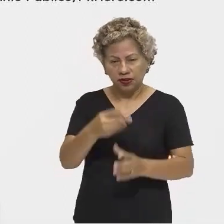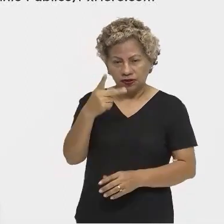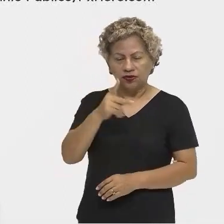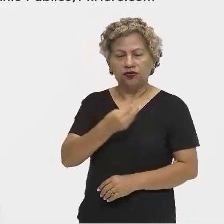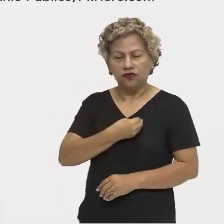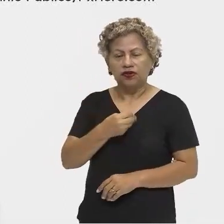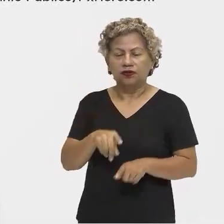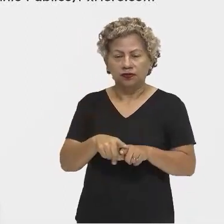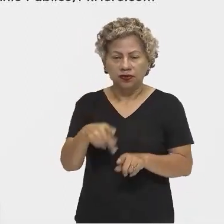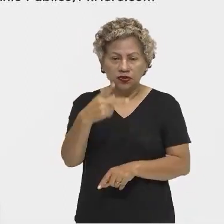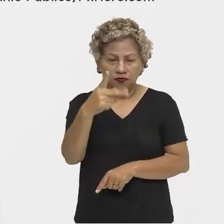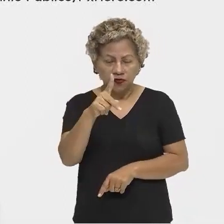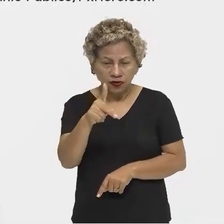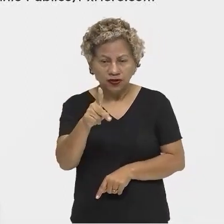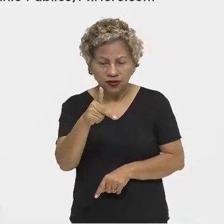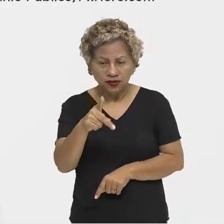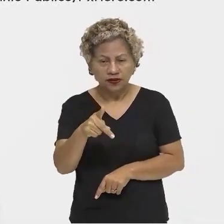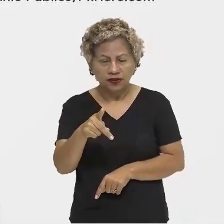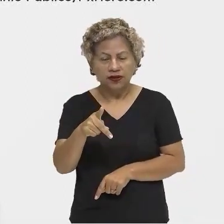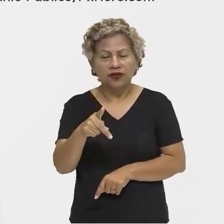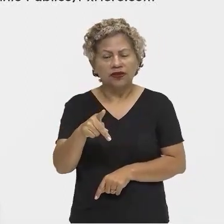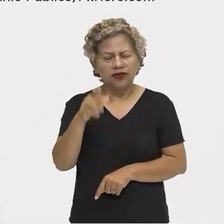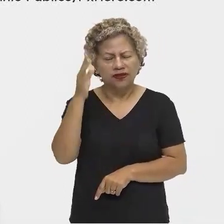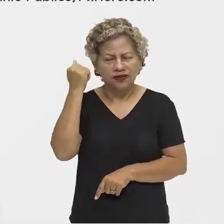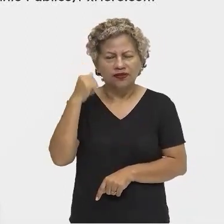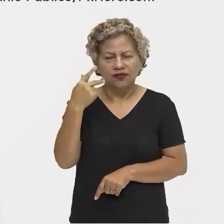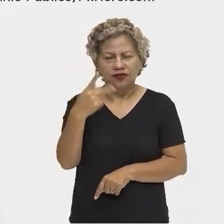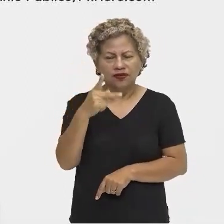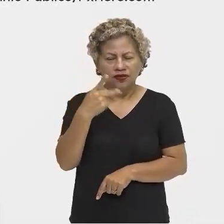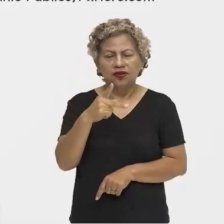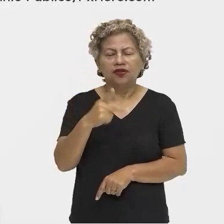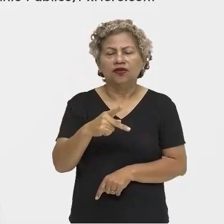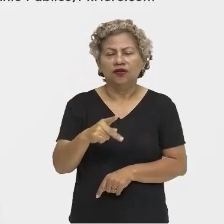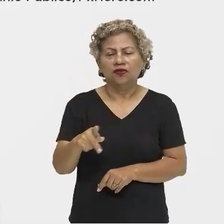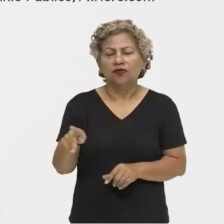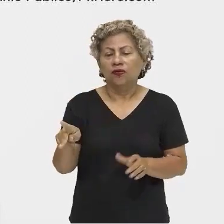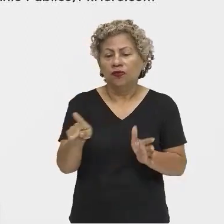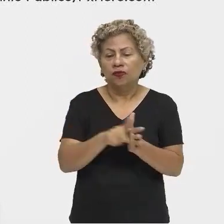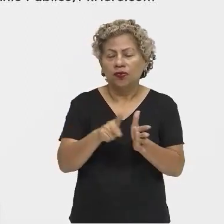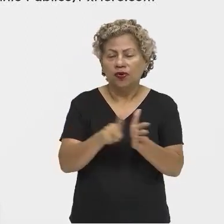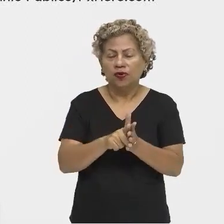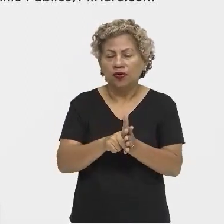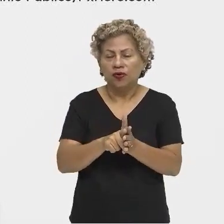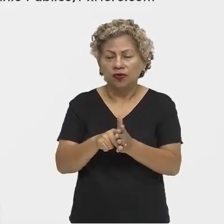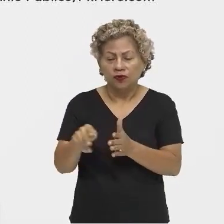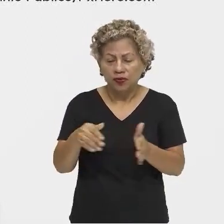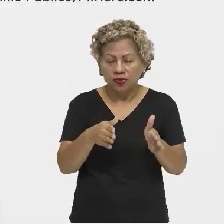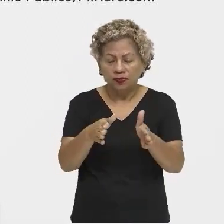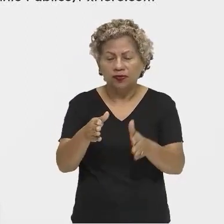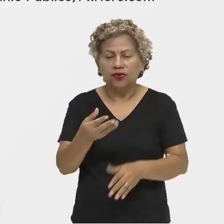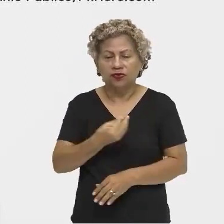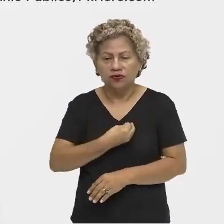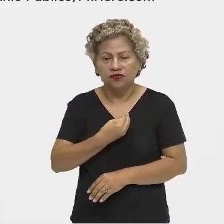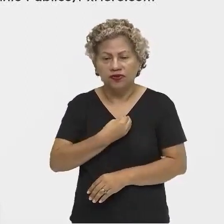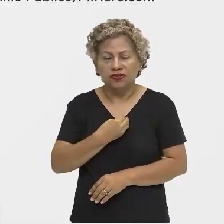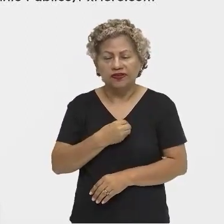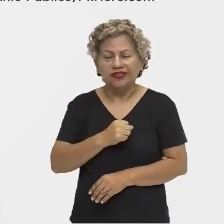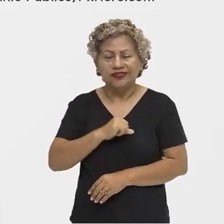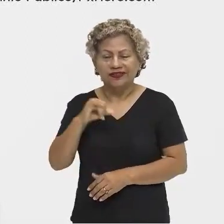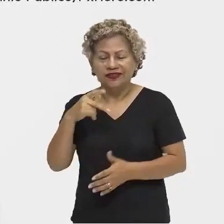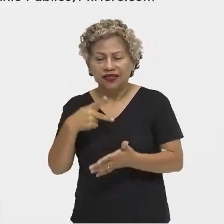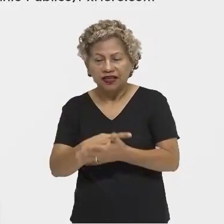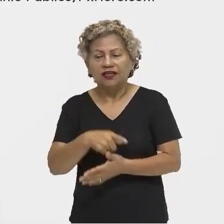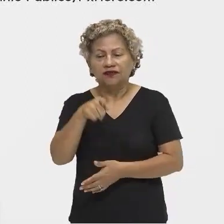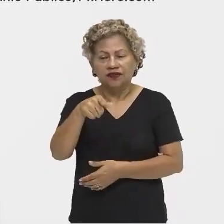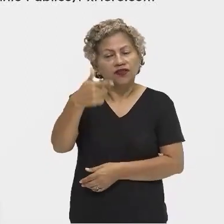deve decidir o seu caminho. E se não der certo, recomece, ok?